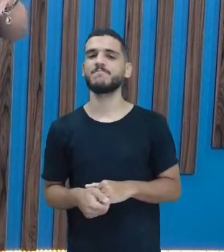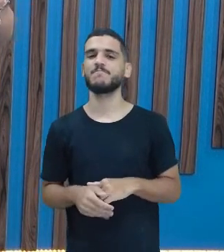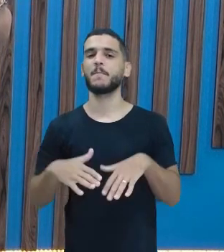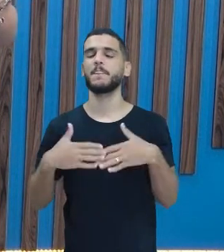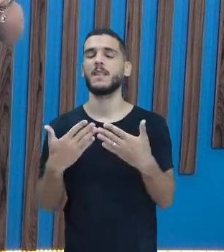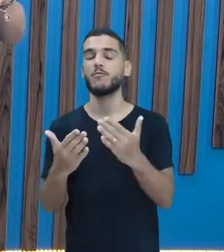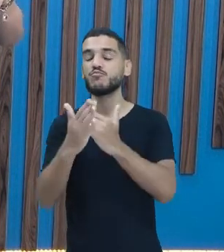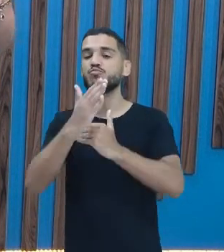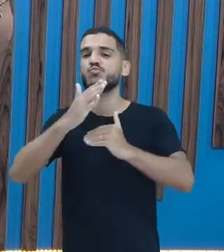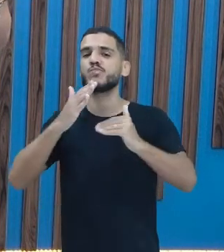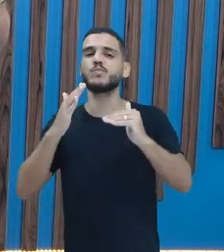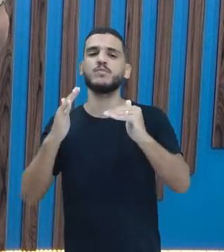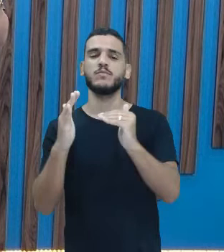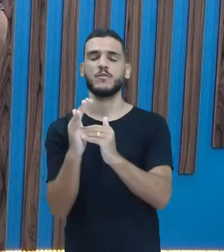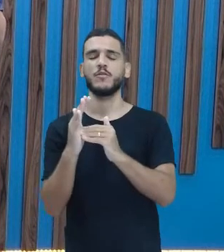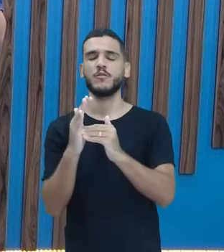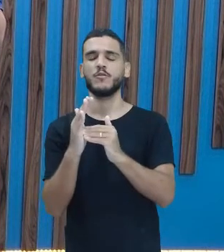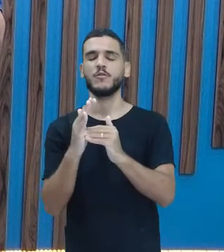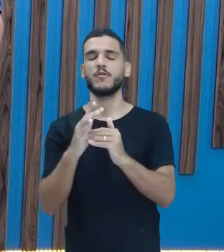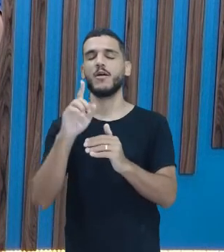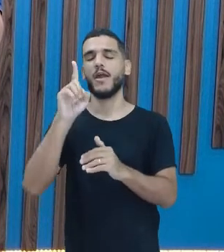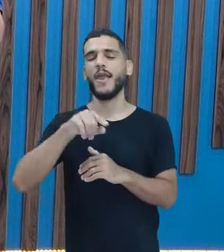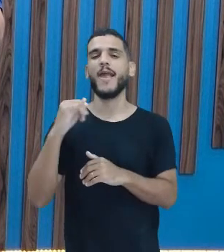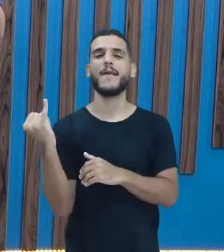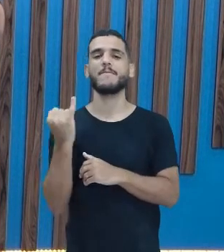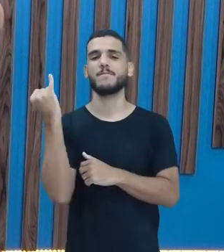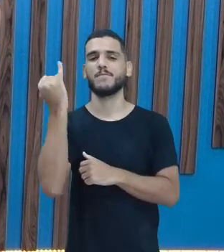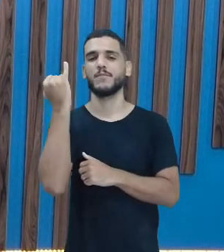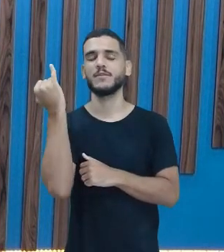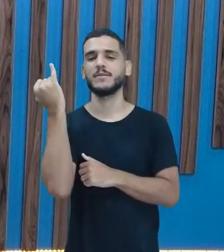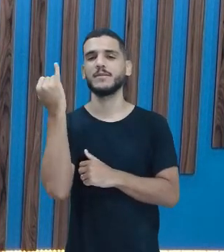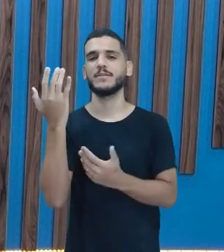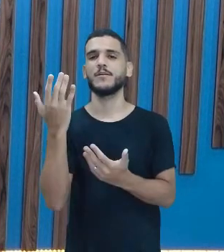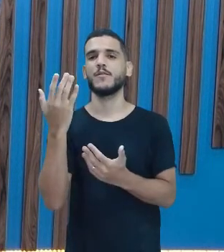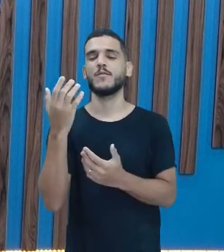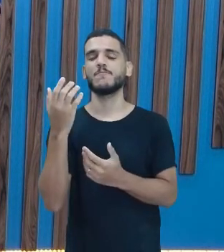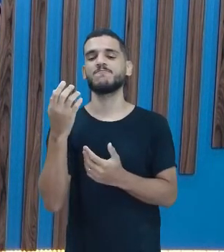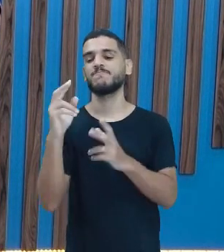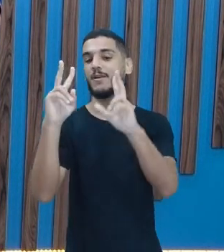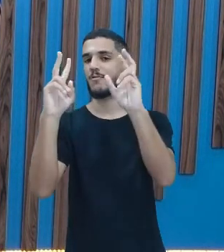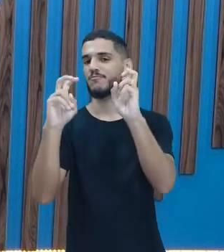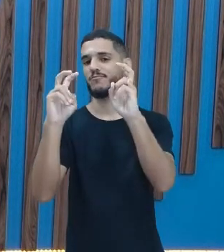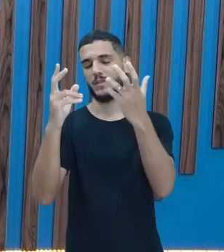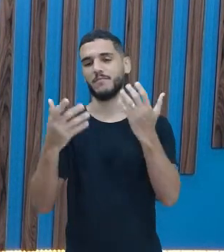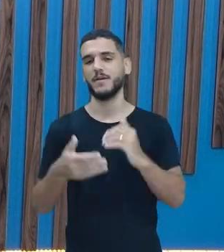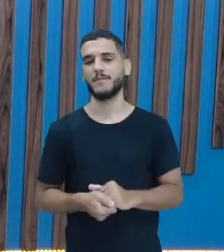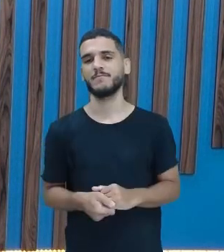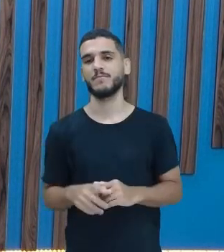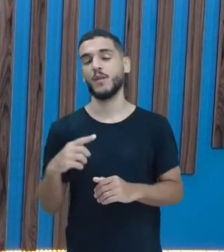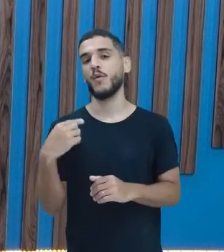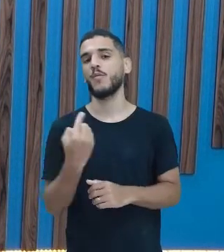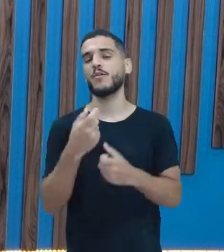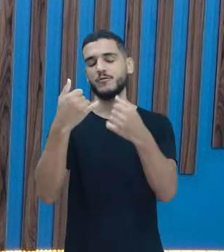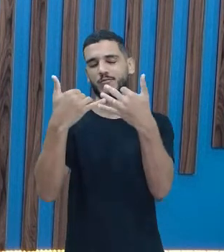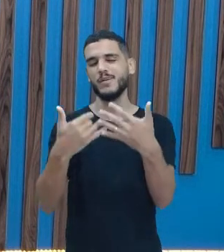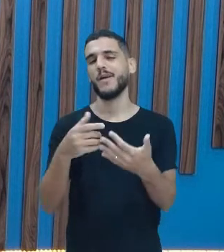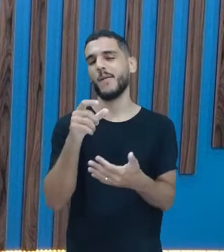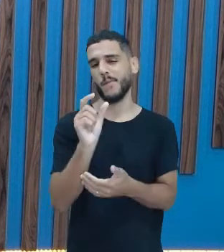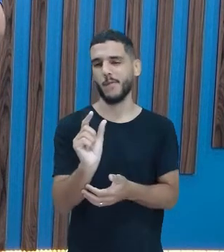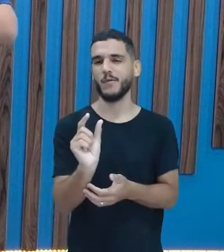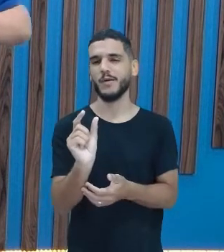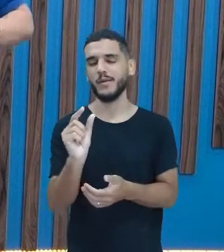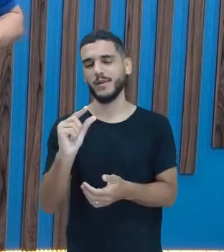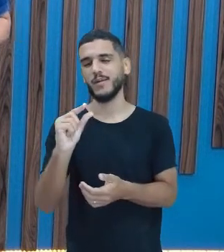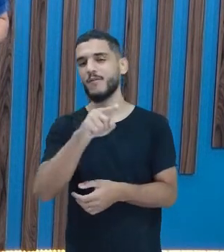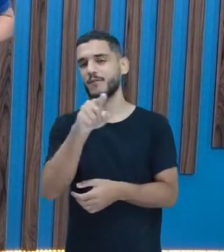tudo aquilo que a gente considera importante para aquele determinado assunto. A gente vai conversar direitinho sobre isso, vocês vão entender o que eu